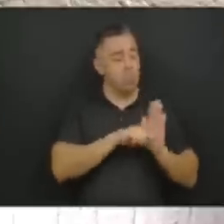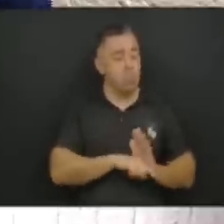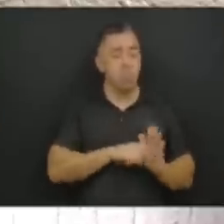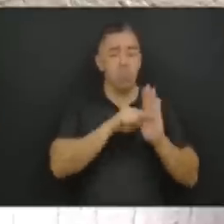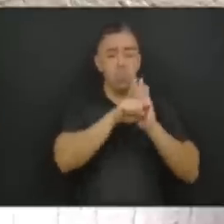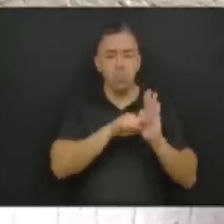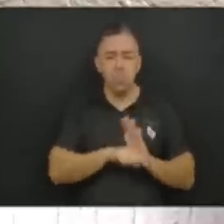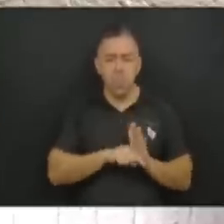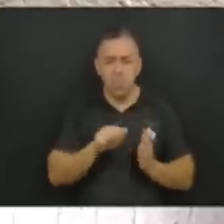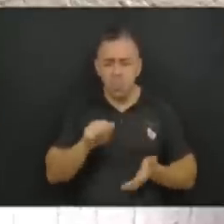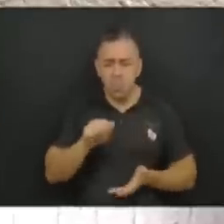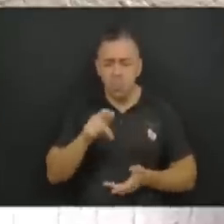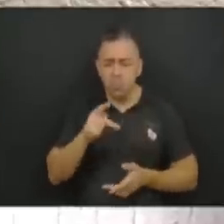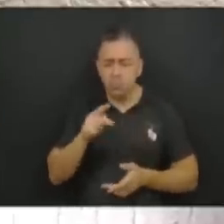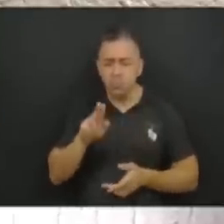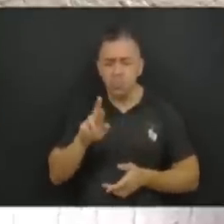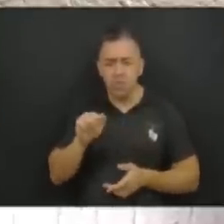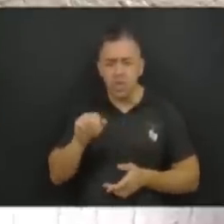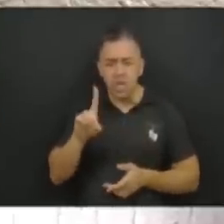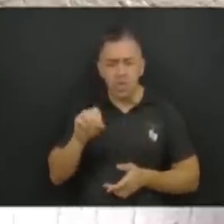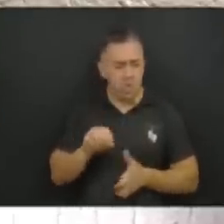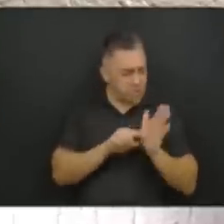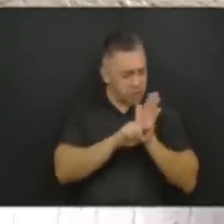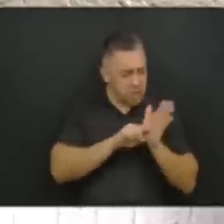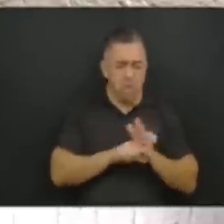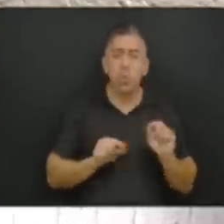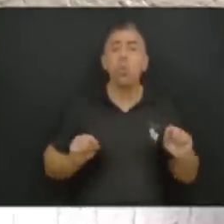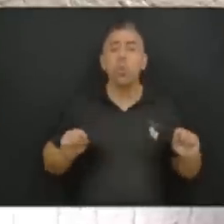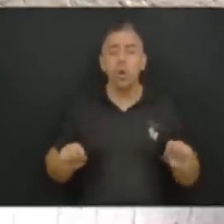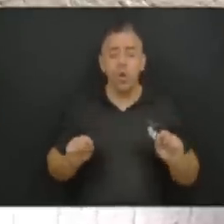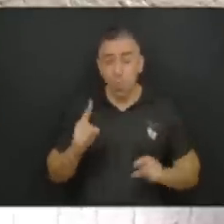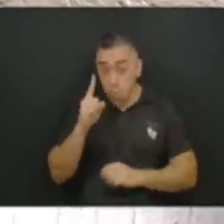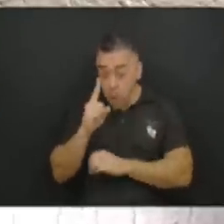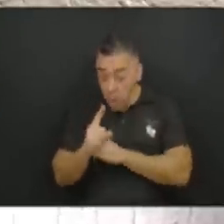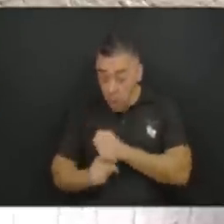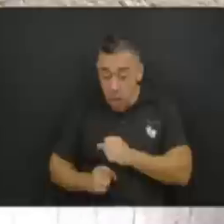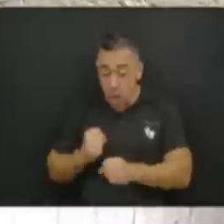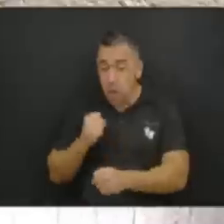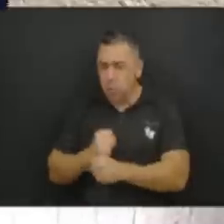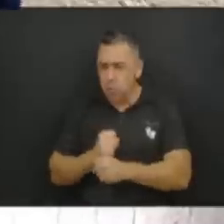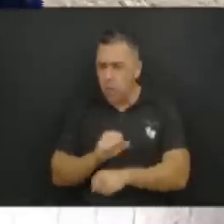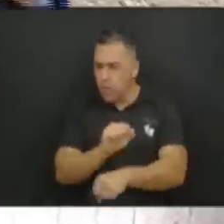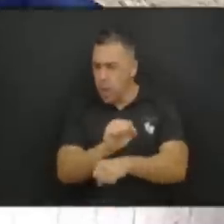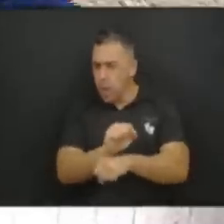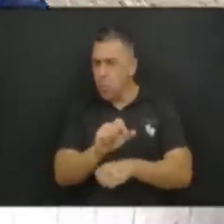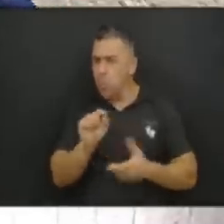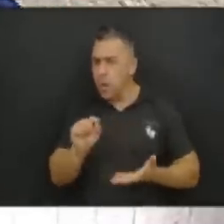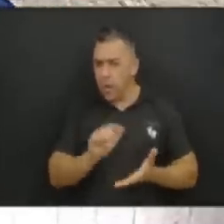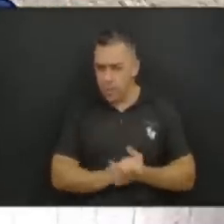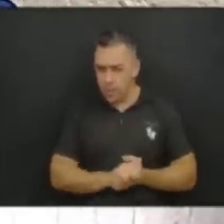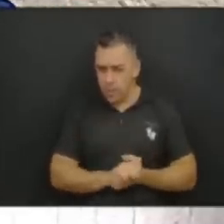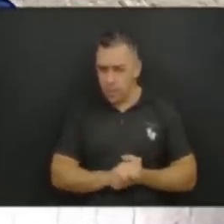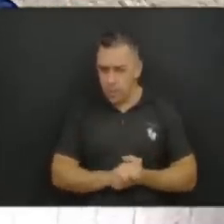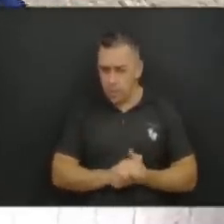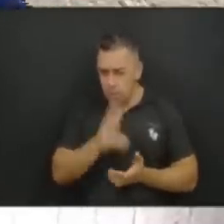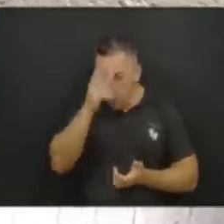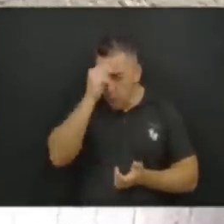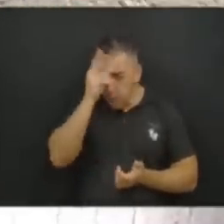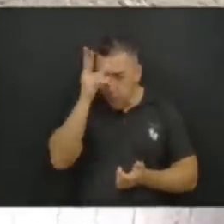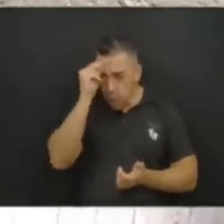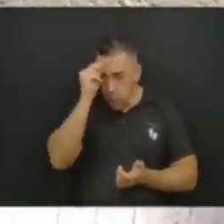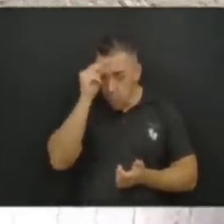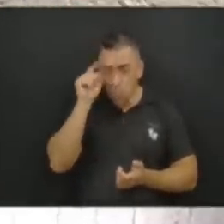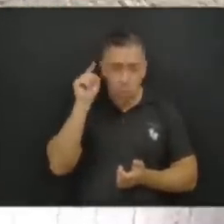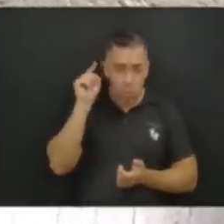apurando o quê e depois de um ano Araucária estou apurando o que amor prefeito de Araucária